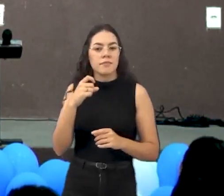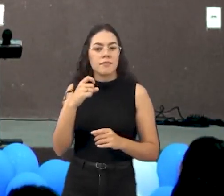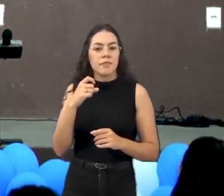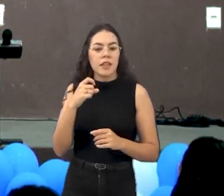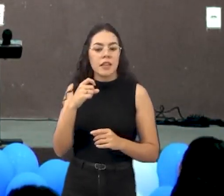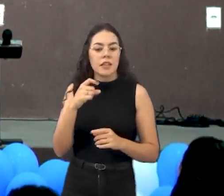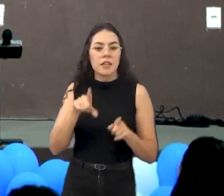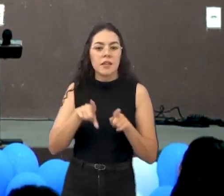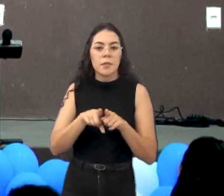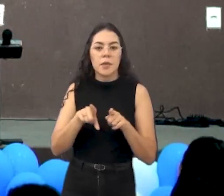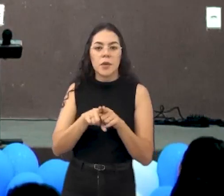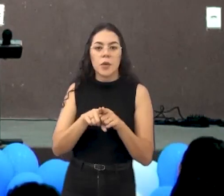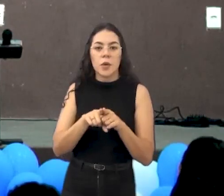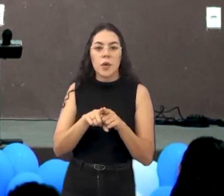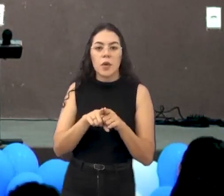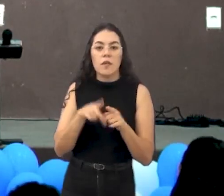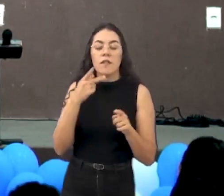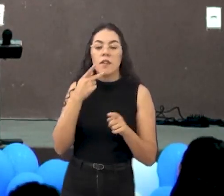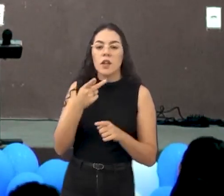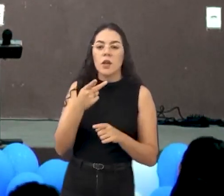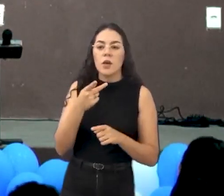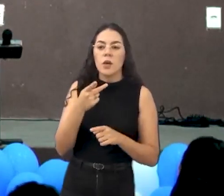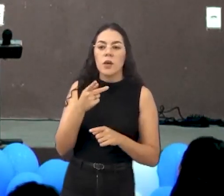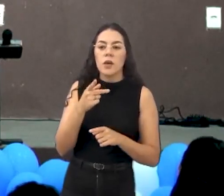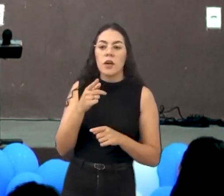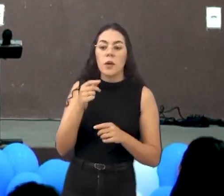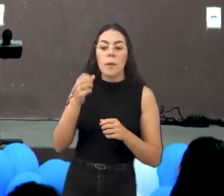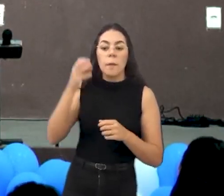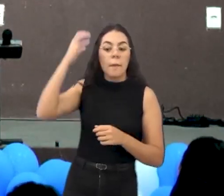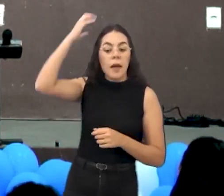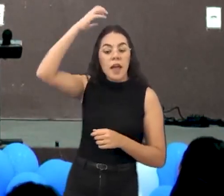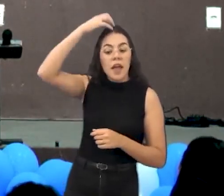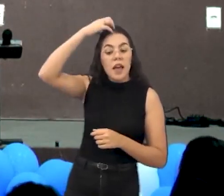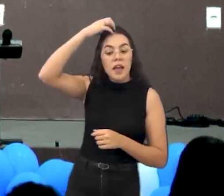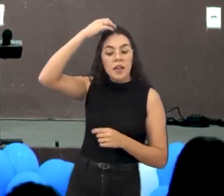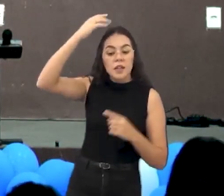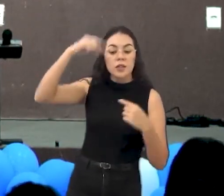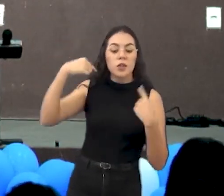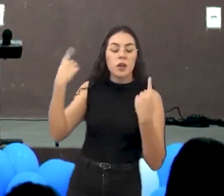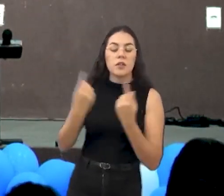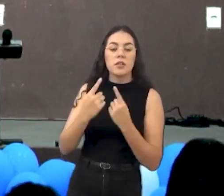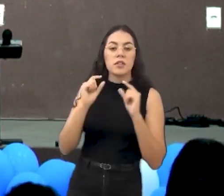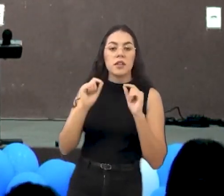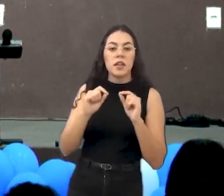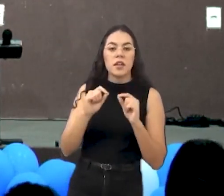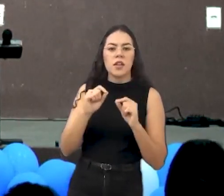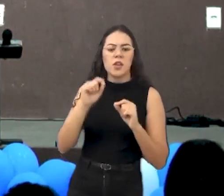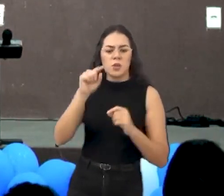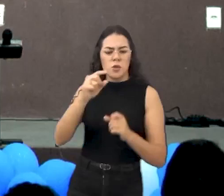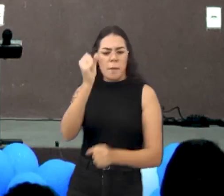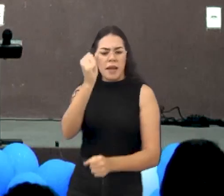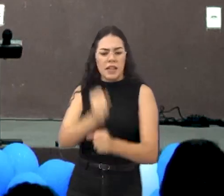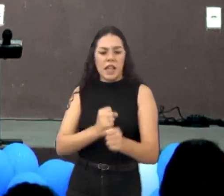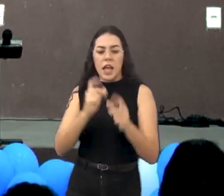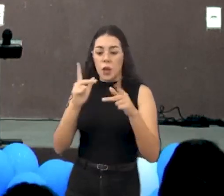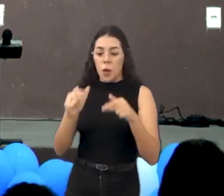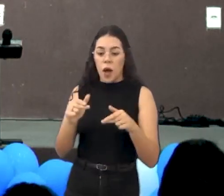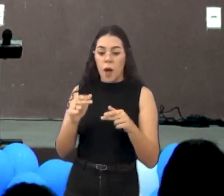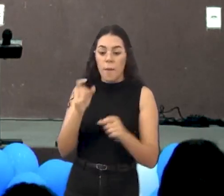que ofendia o seu próximo, repeliu dizendo, quem te constituiu o príncipe e juiz sobre nós? Queres tu matar-me como mataste do egípcio?